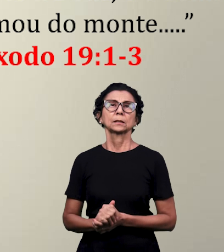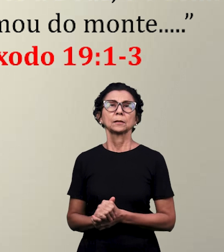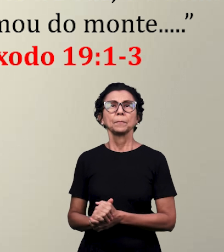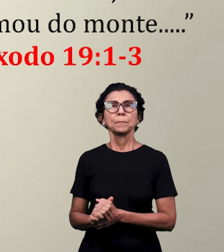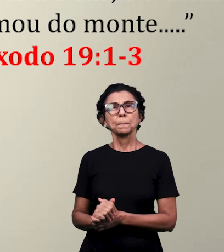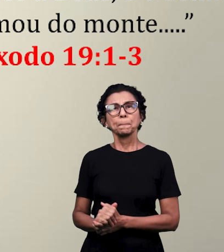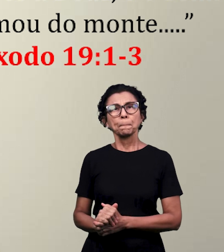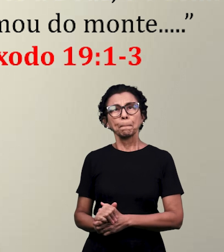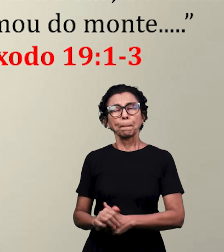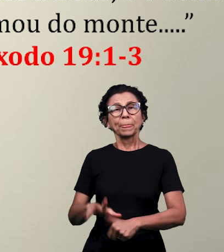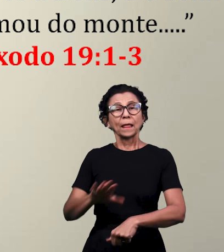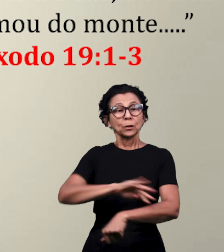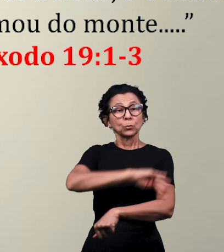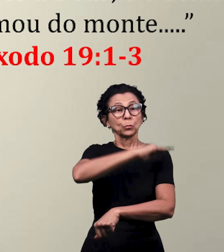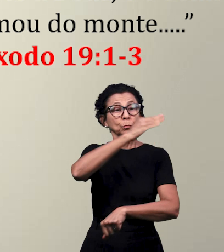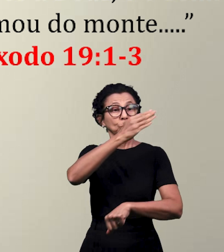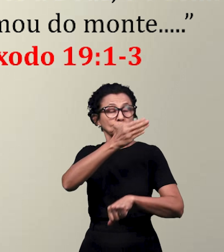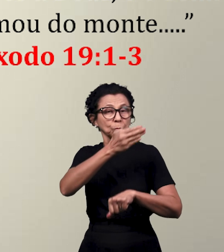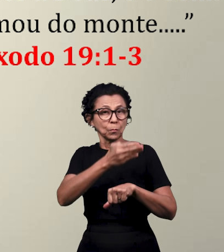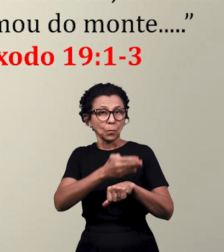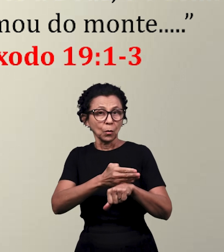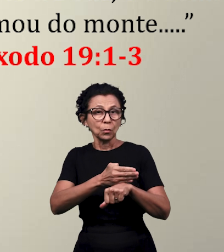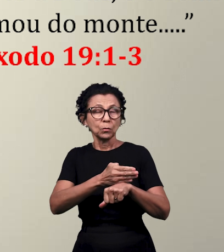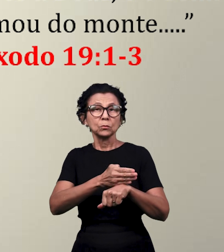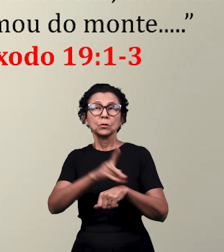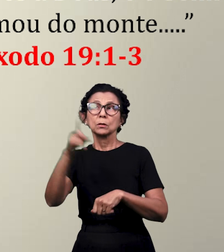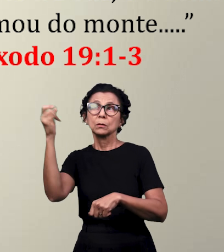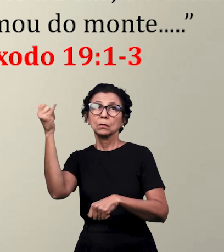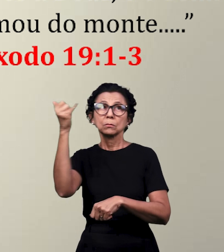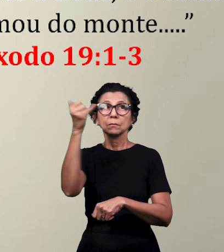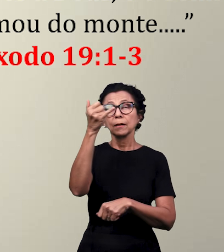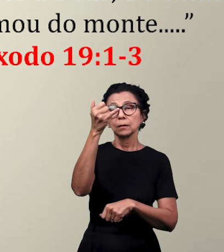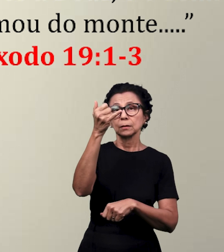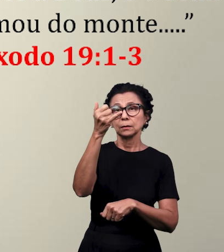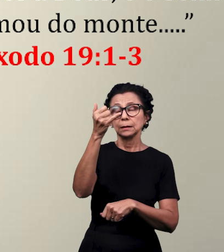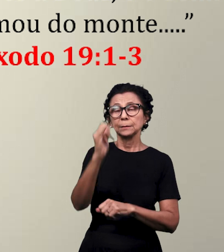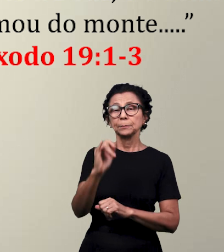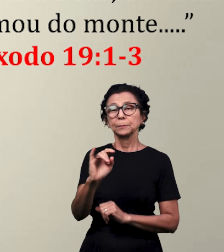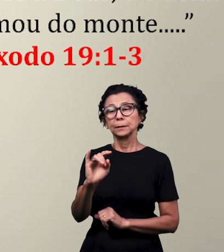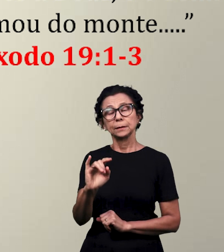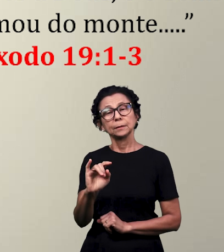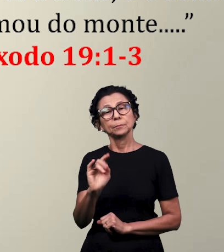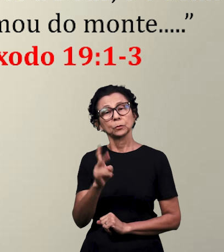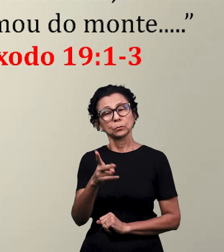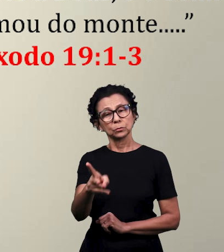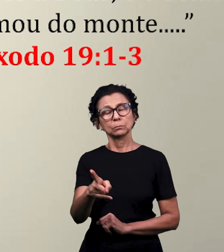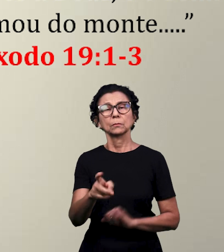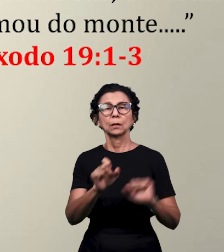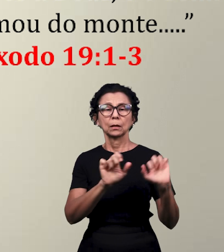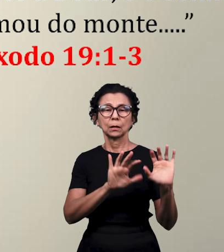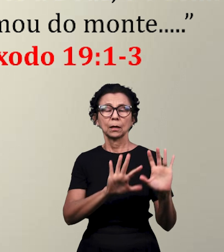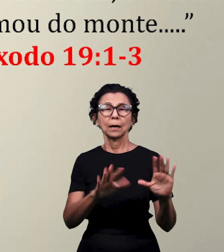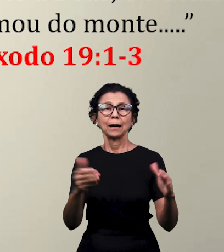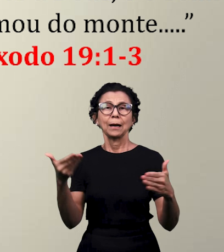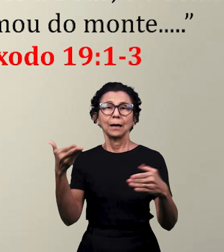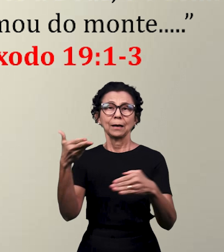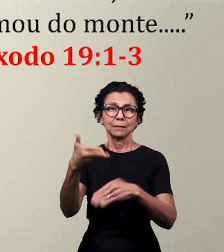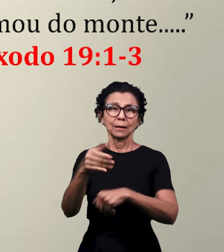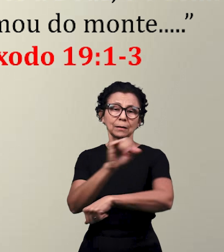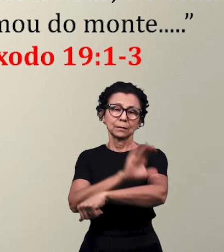Moisés recebe toda essa orientação que seria depois para a caminhada deles até a entrada na terra